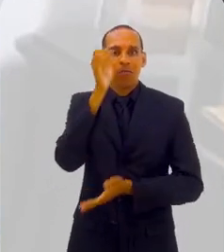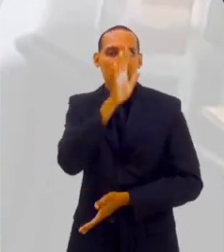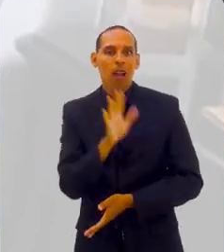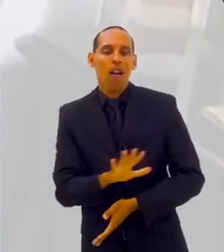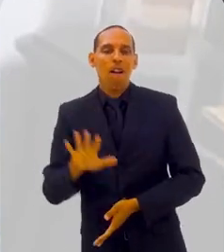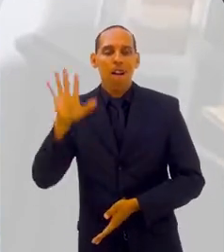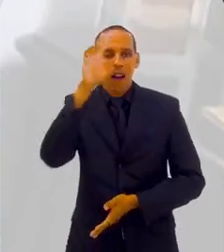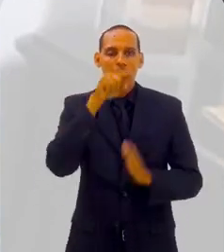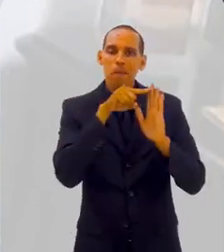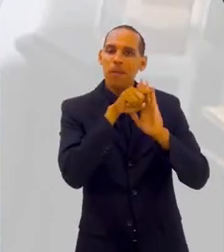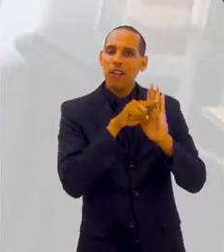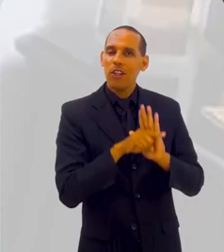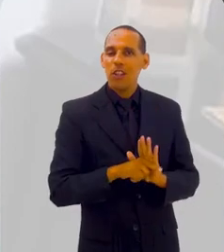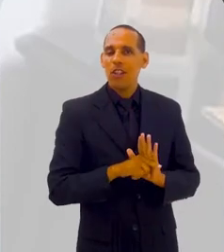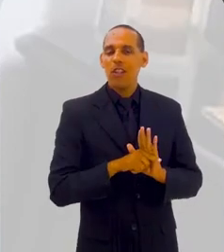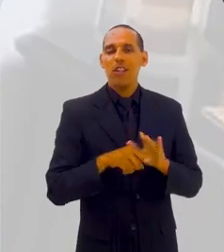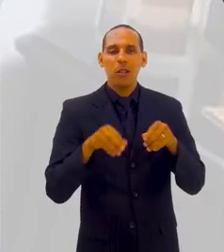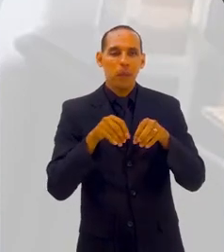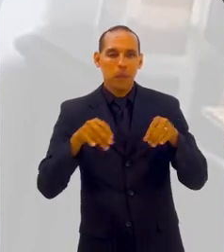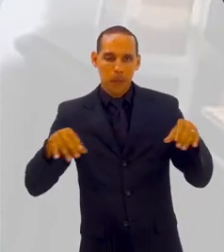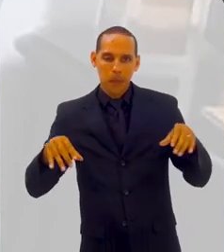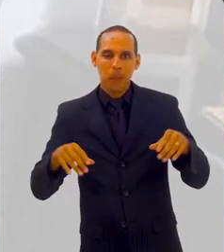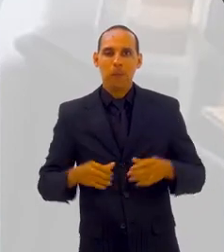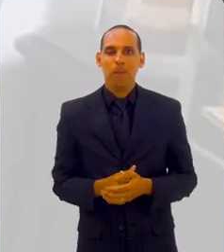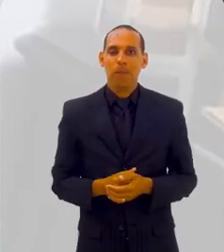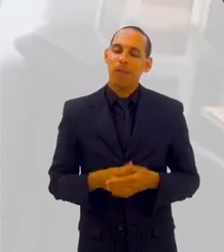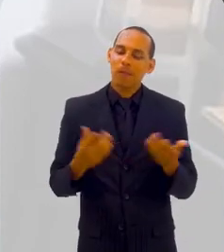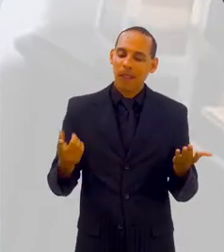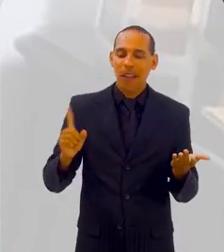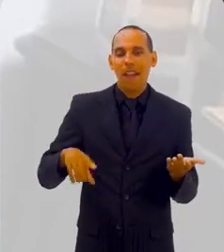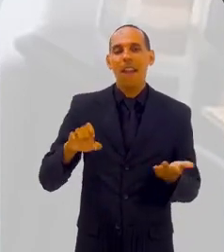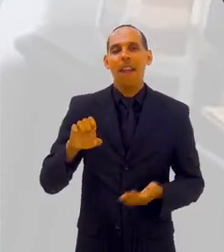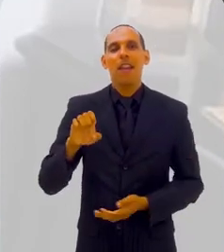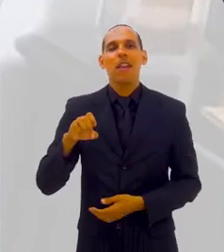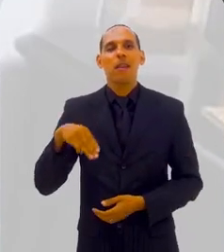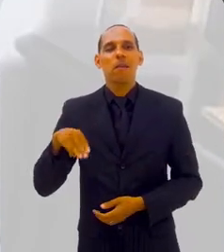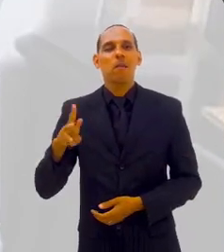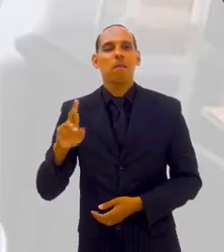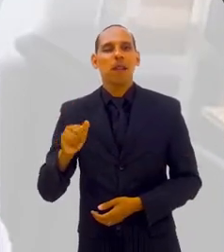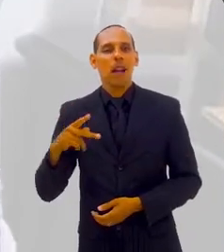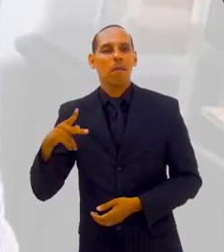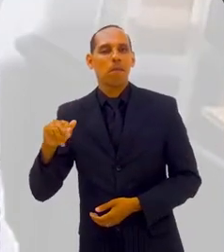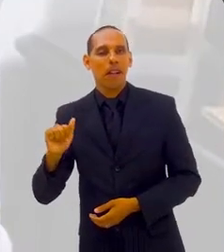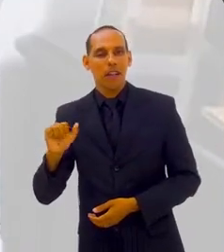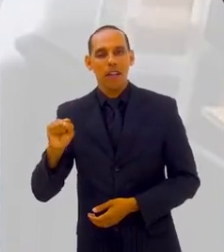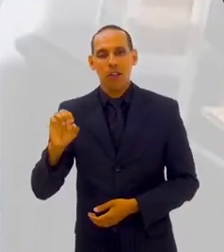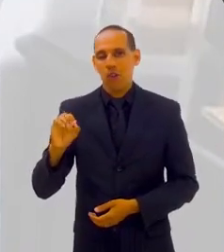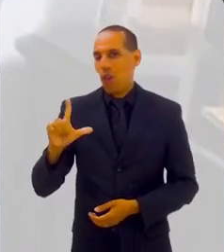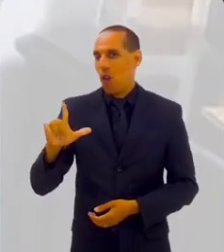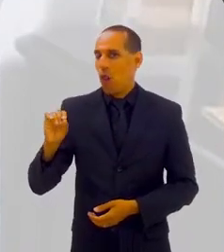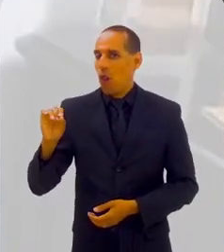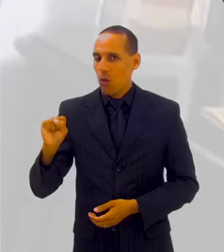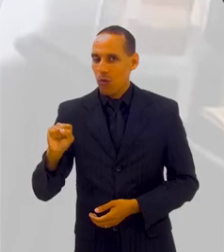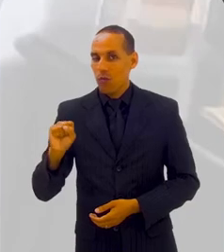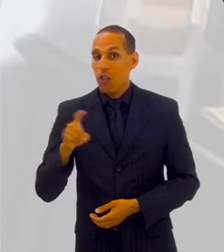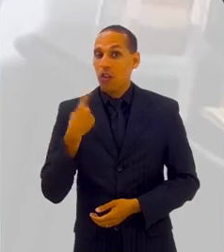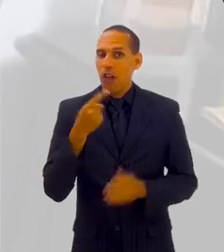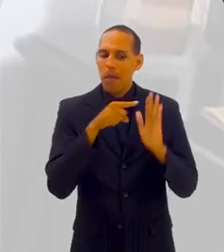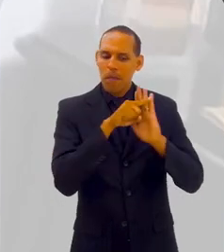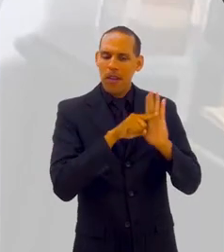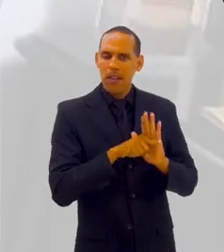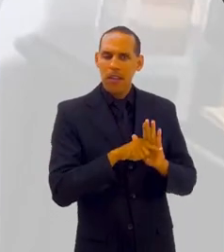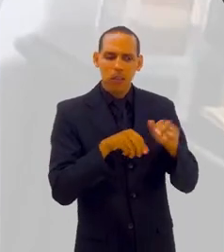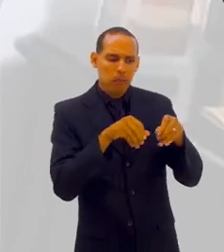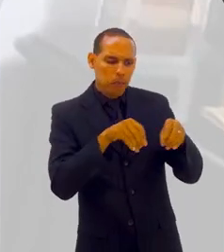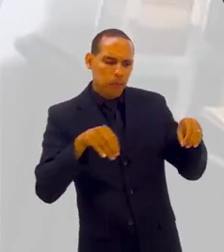né? O CNPS, ou carinhosamente a Embrapa Solos, né? E com isso nós pesquisamos, além